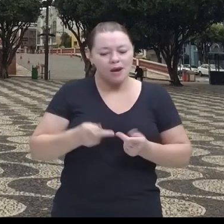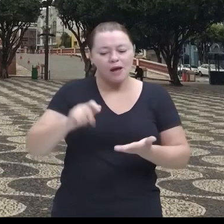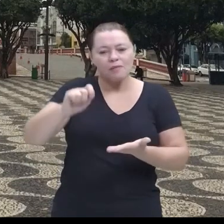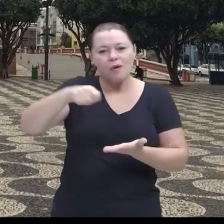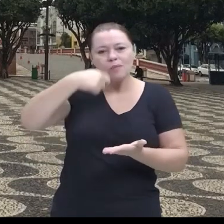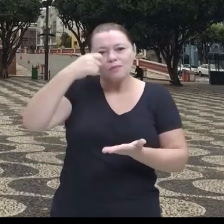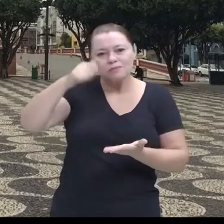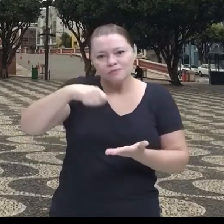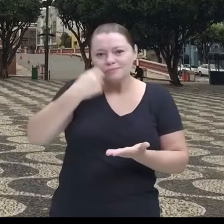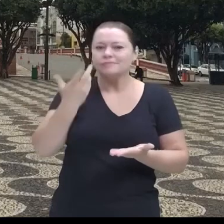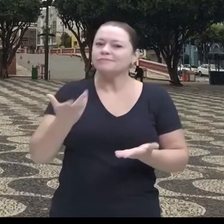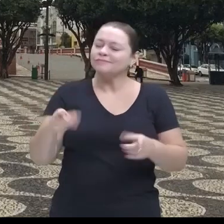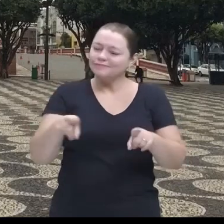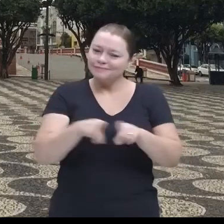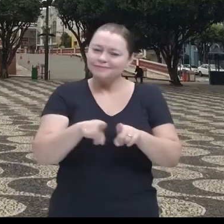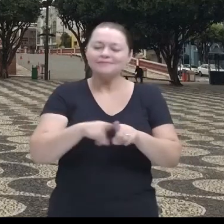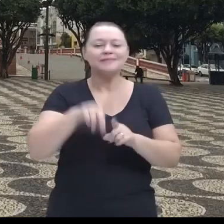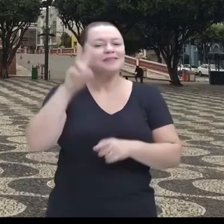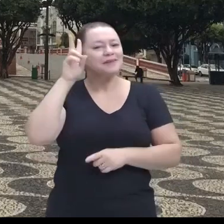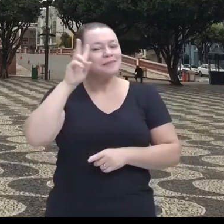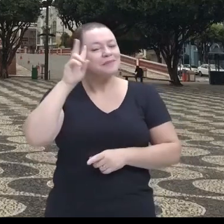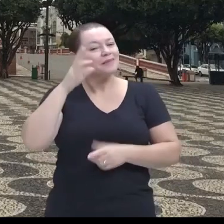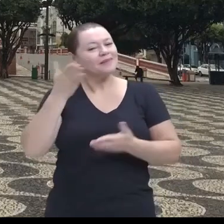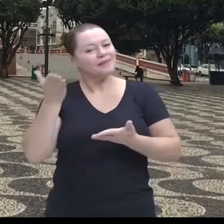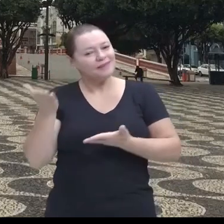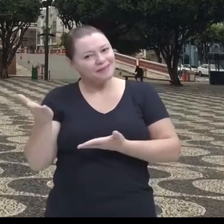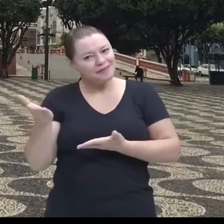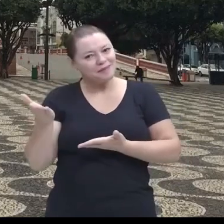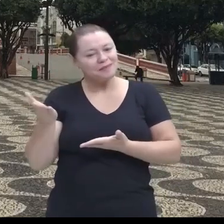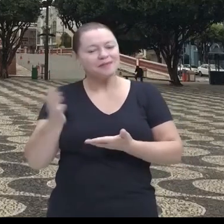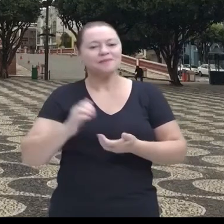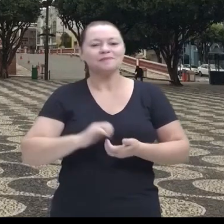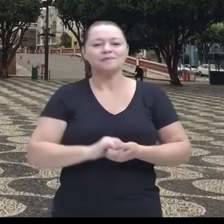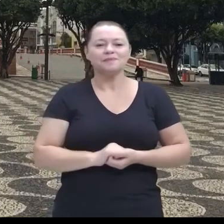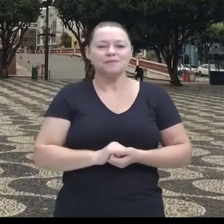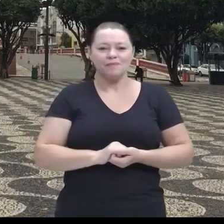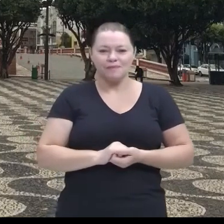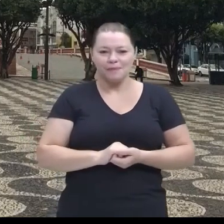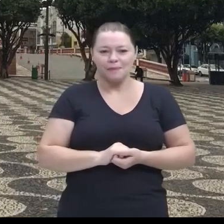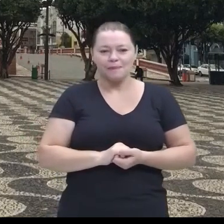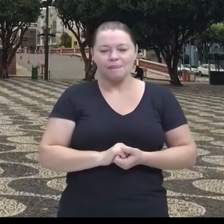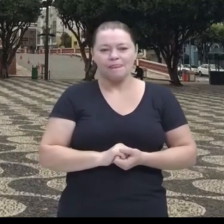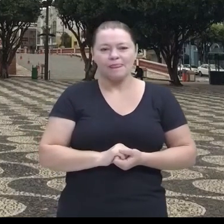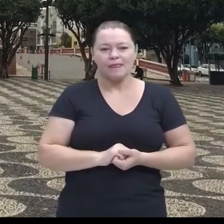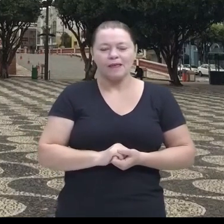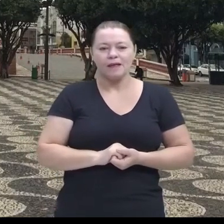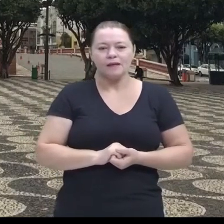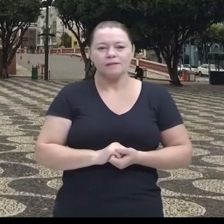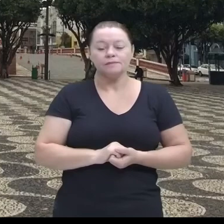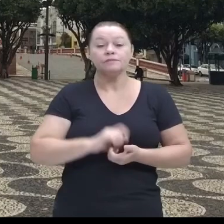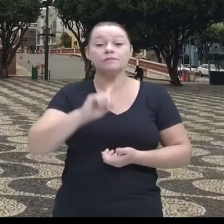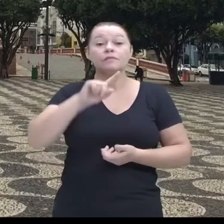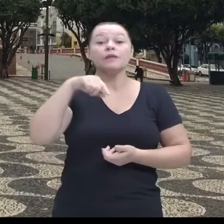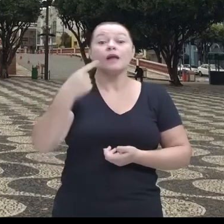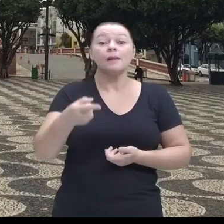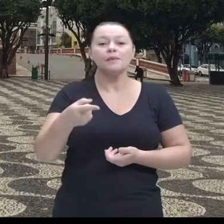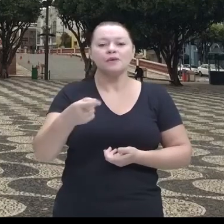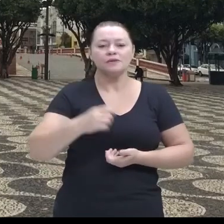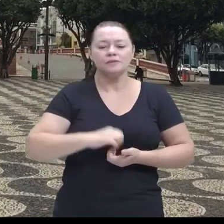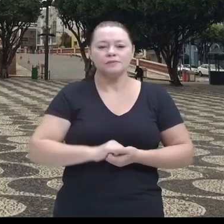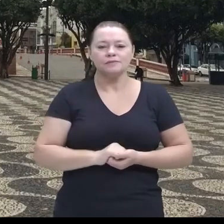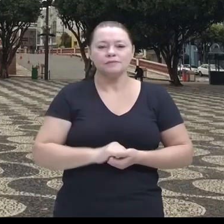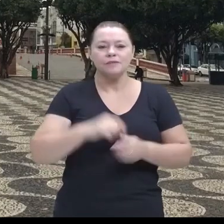almoçamos, lembra um círculo, é uma forma geométrica. E que vem a próxima forma